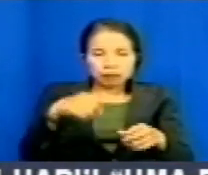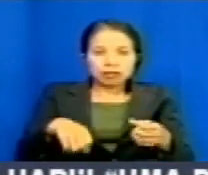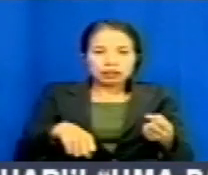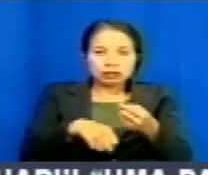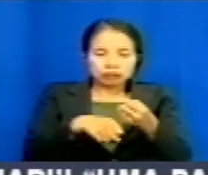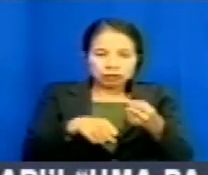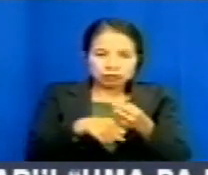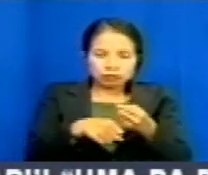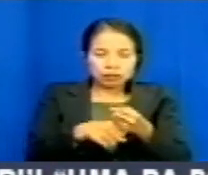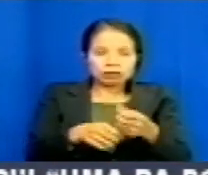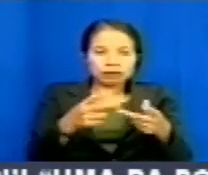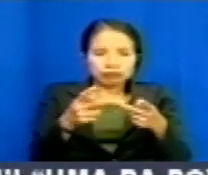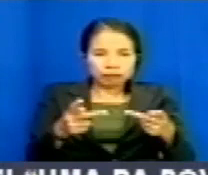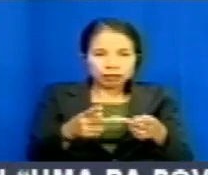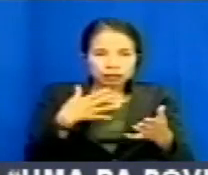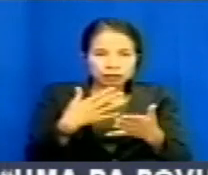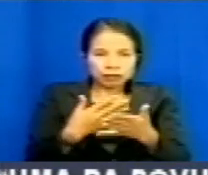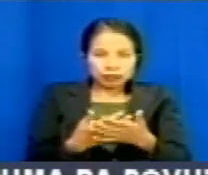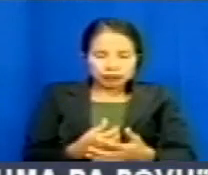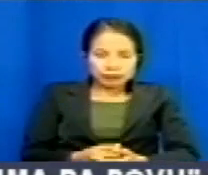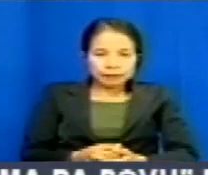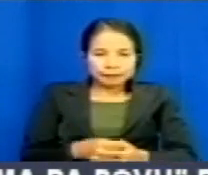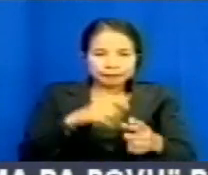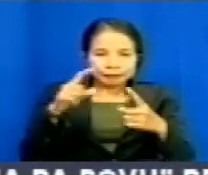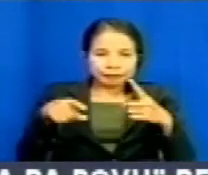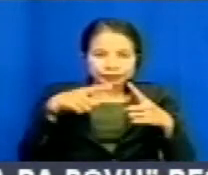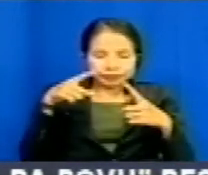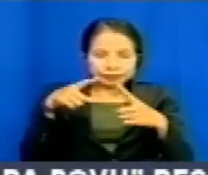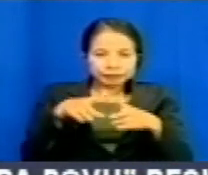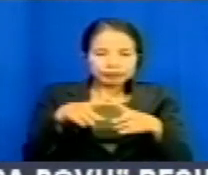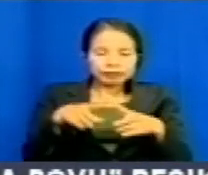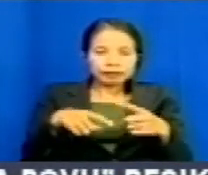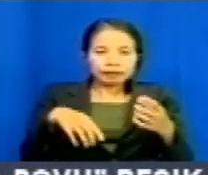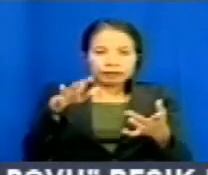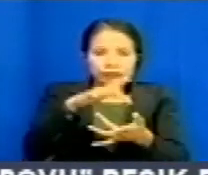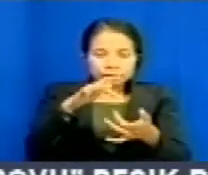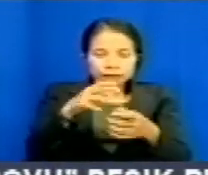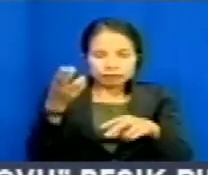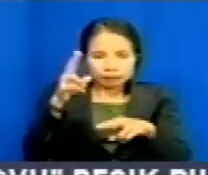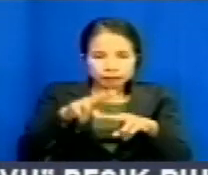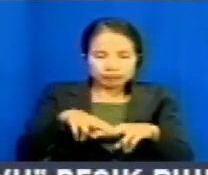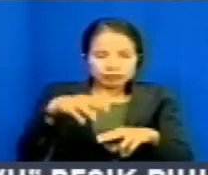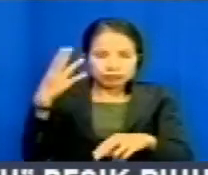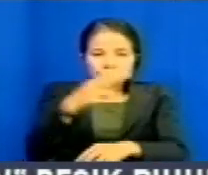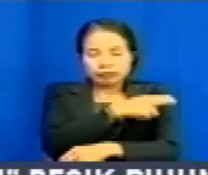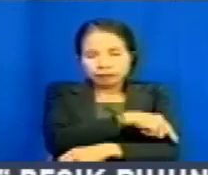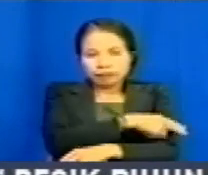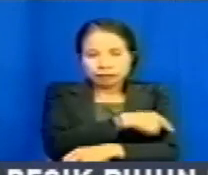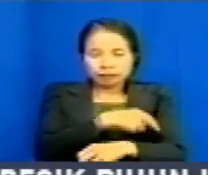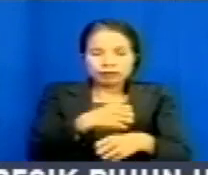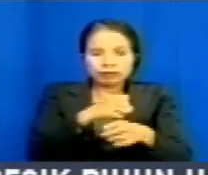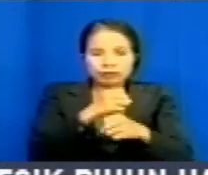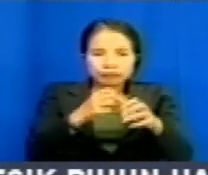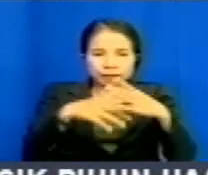espaço suficiente. Bahira quando movimento de aumentatan iha hospital atu halu construção,